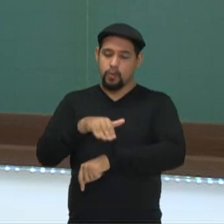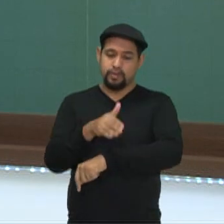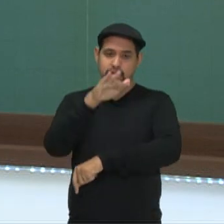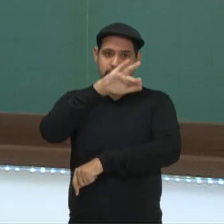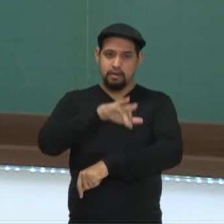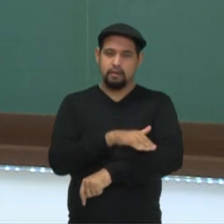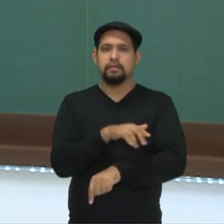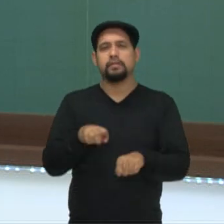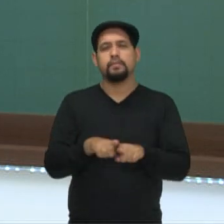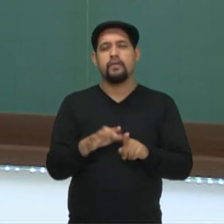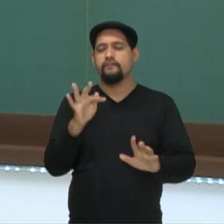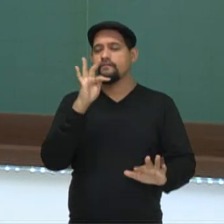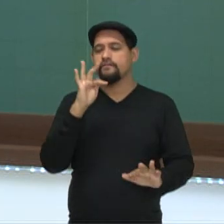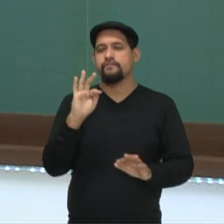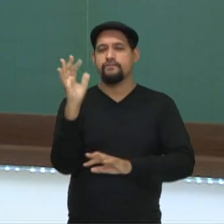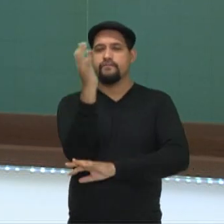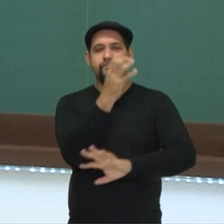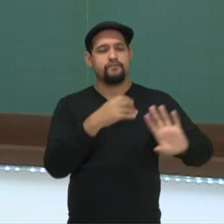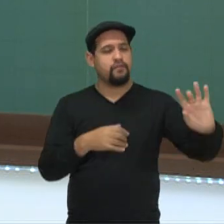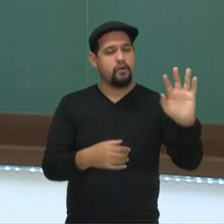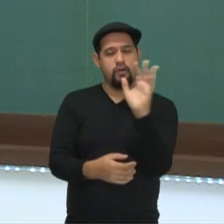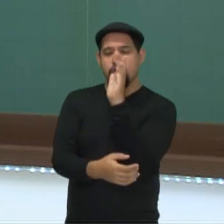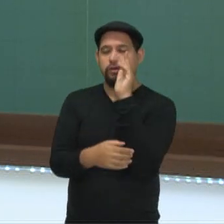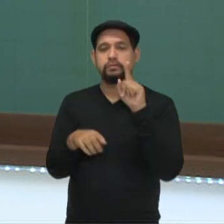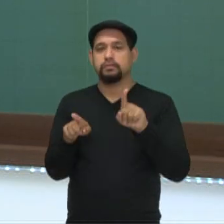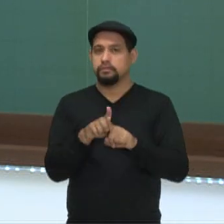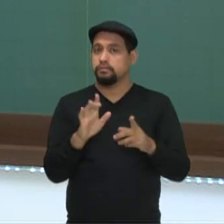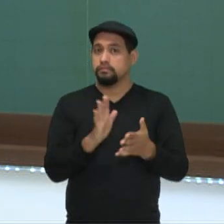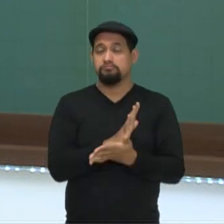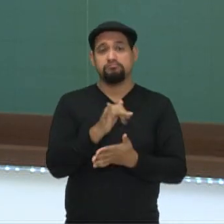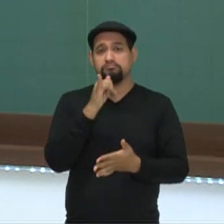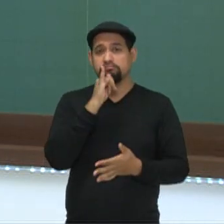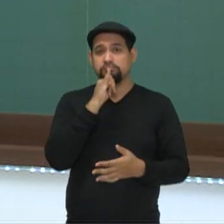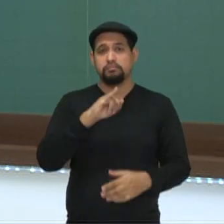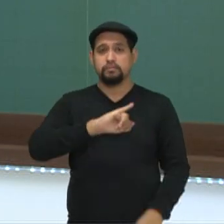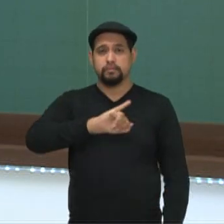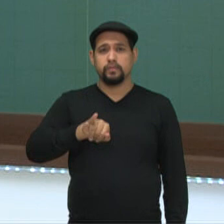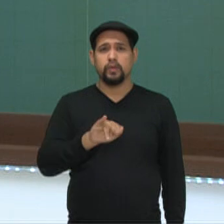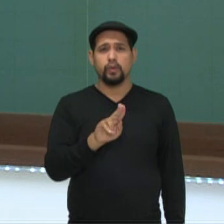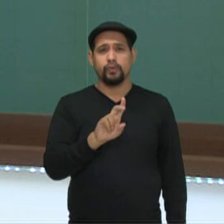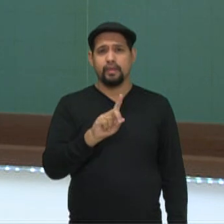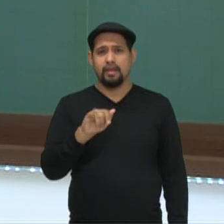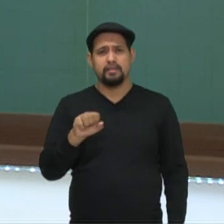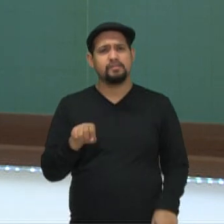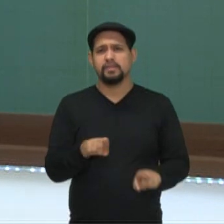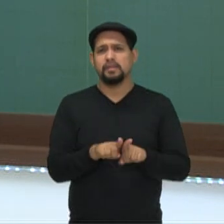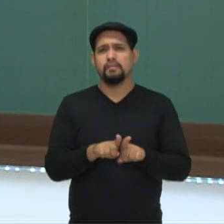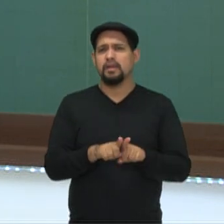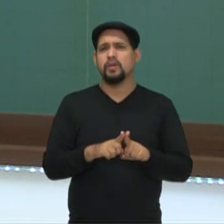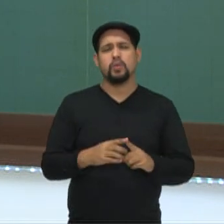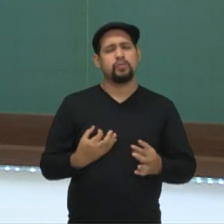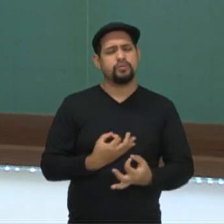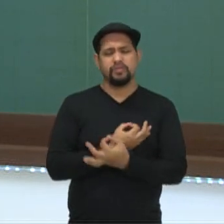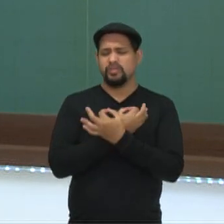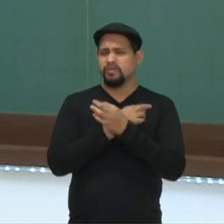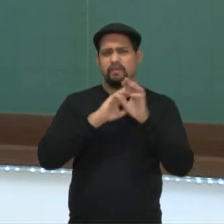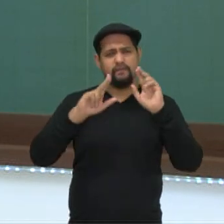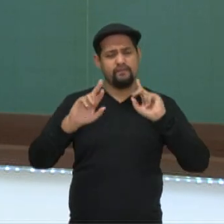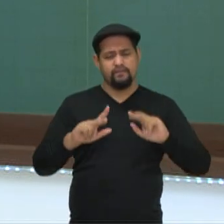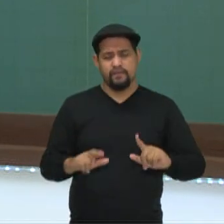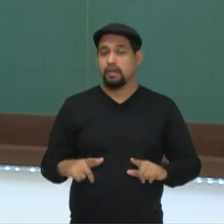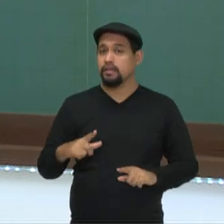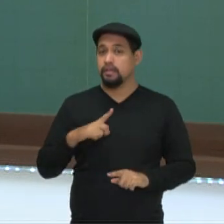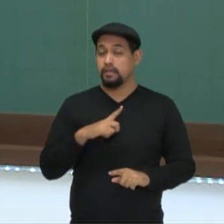lagos, florestas. Para outras tradições, como o judaísmo, cristianismo, islamismo, budismo,